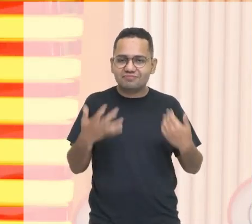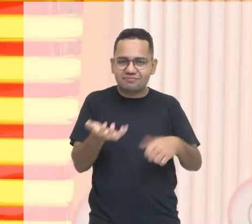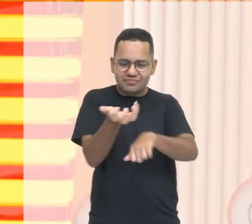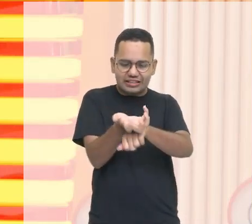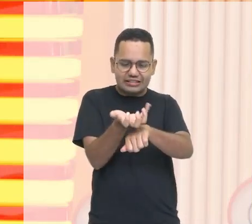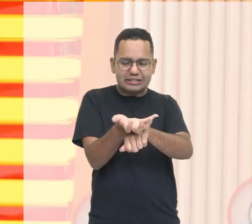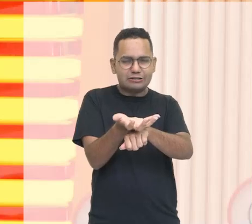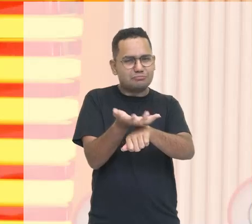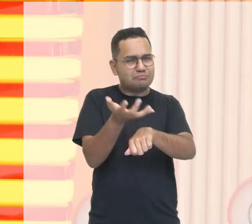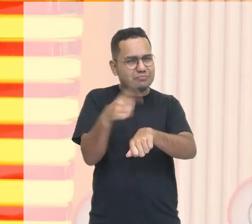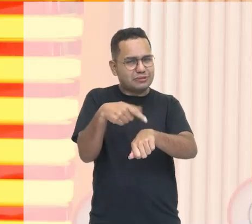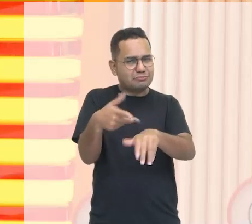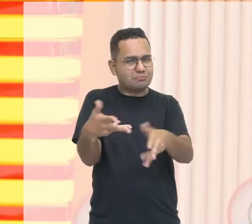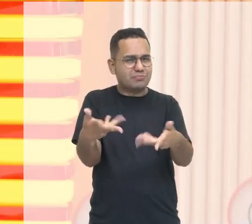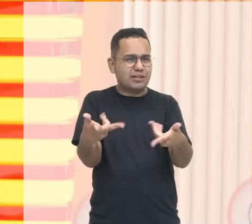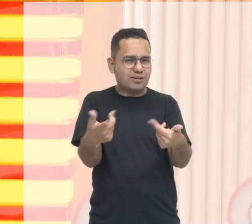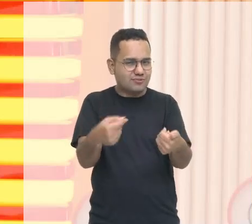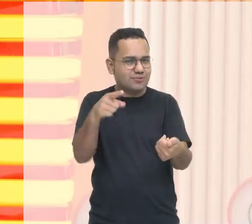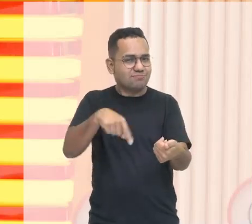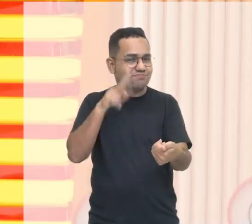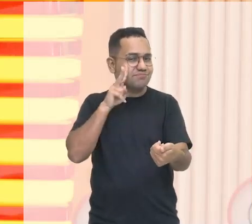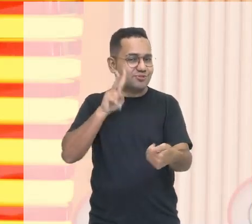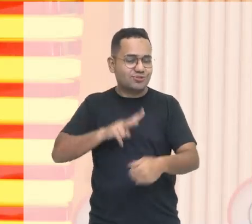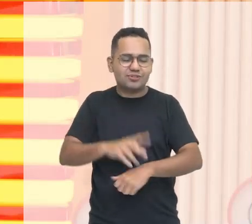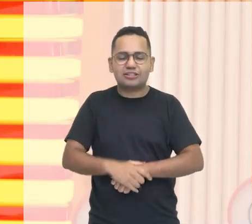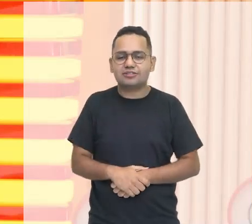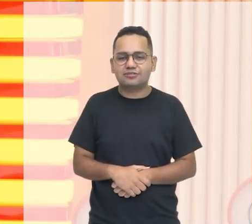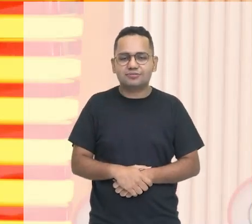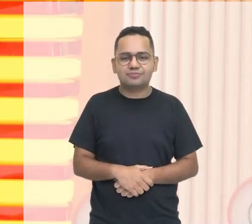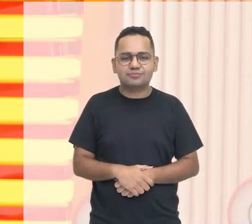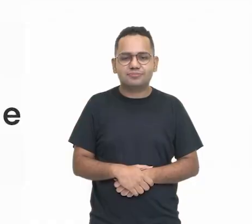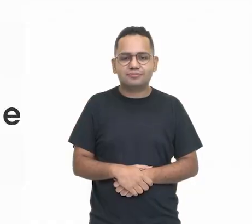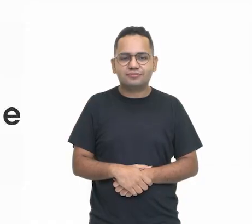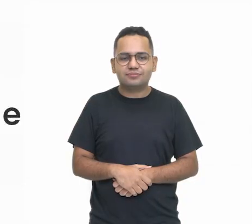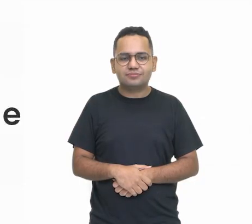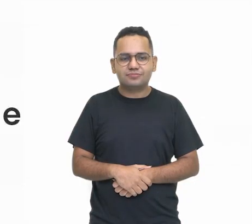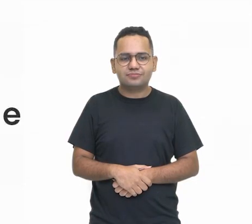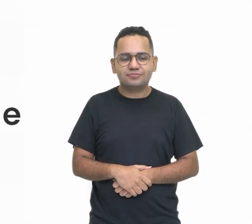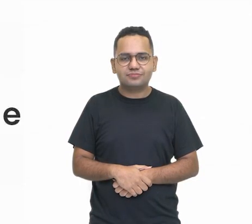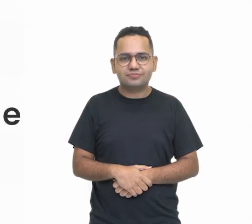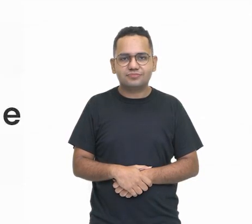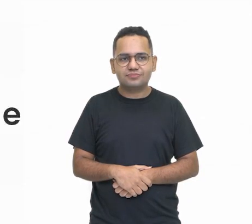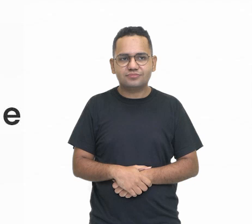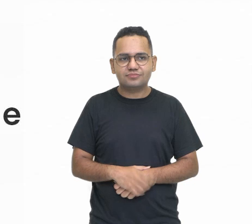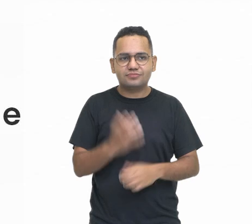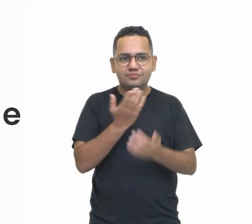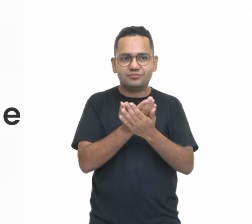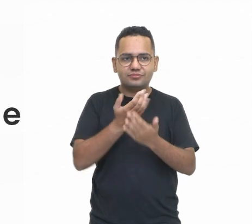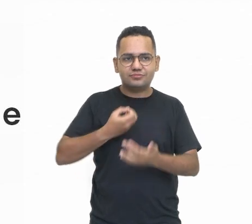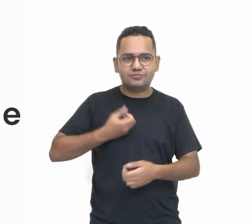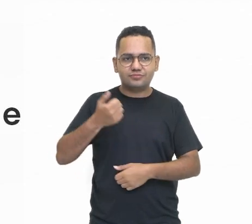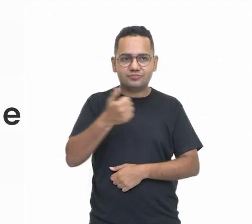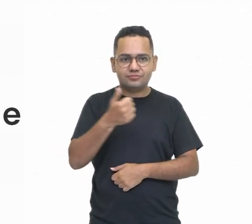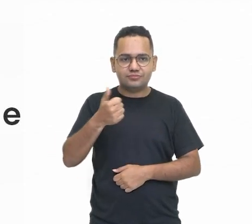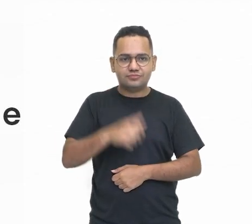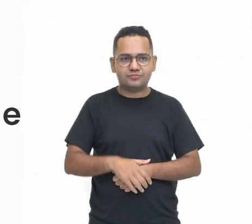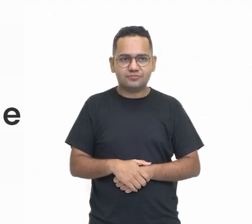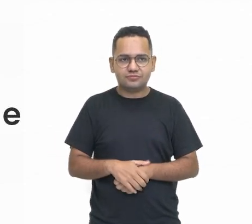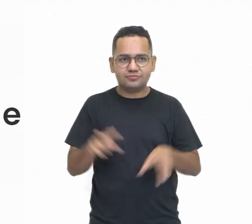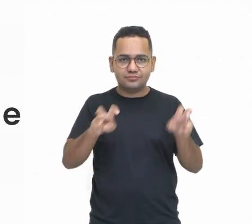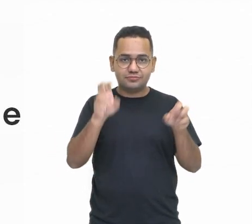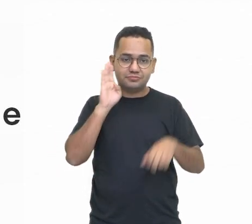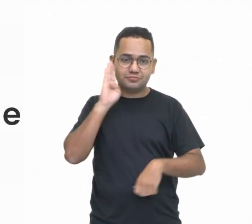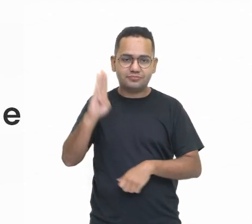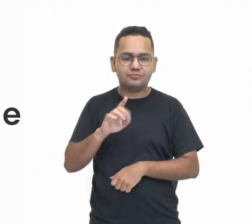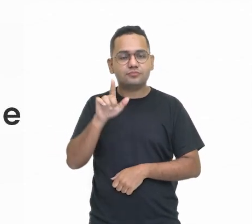melhor componente, o componente de História. Vamos ao objeto do conhecimento. Aula 11.